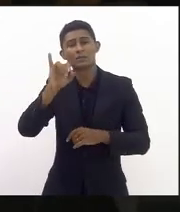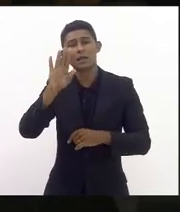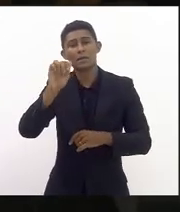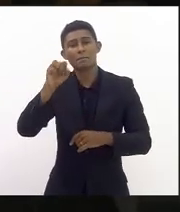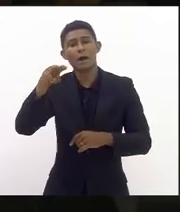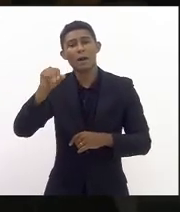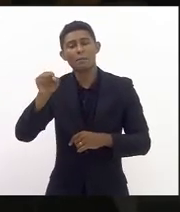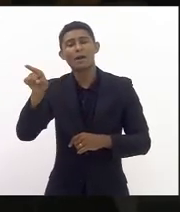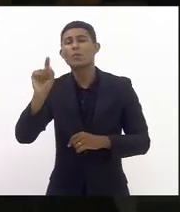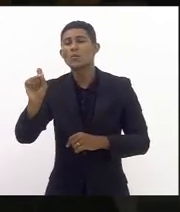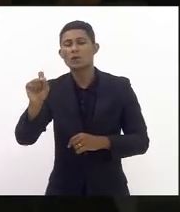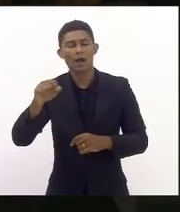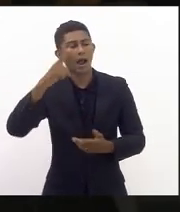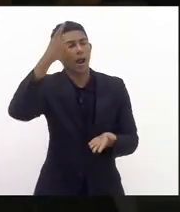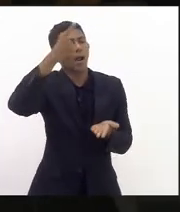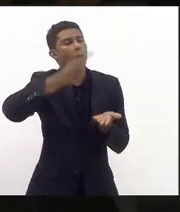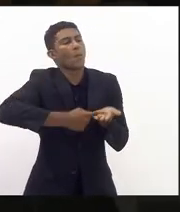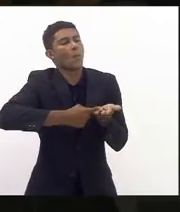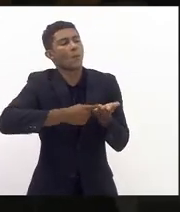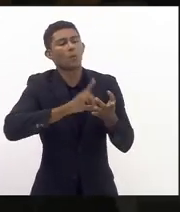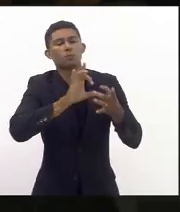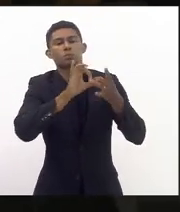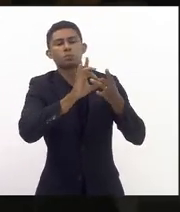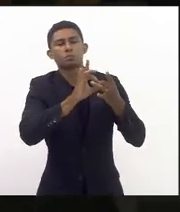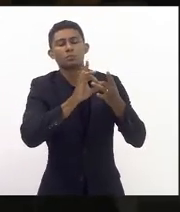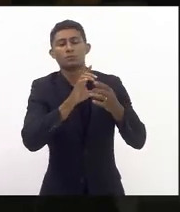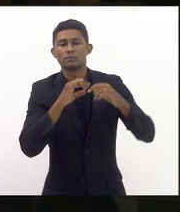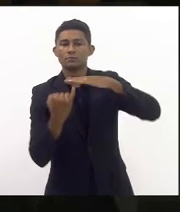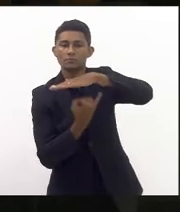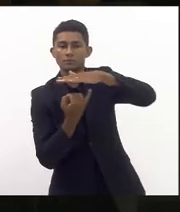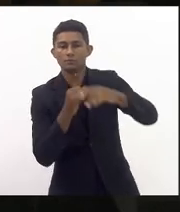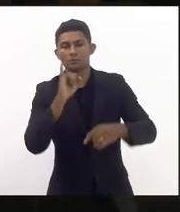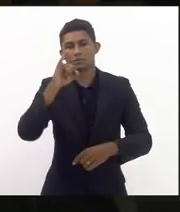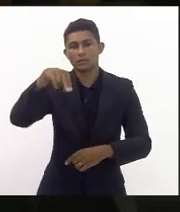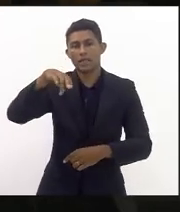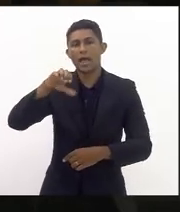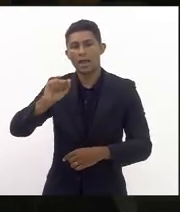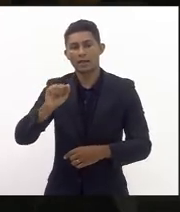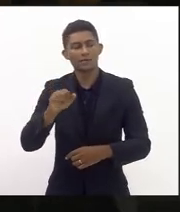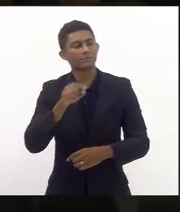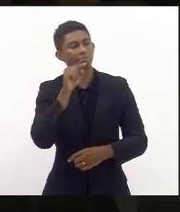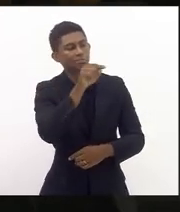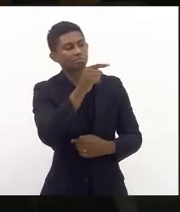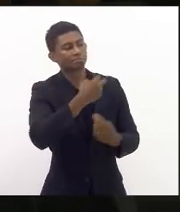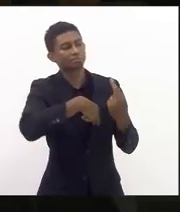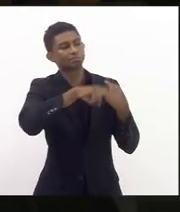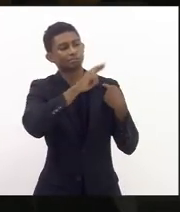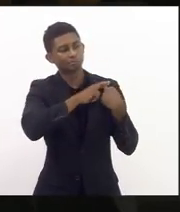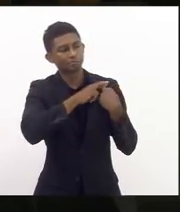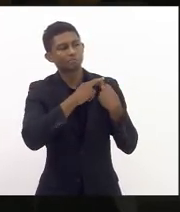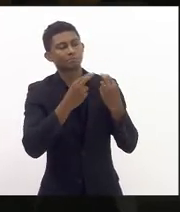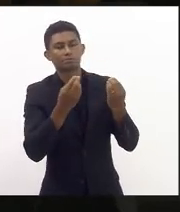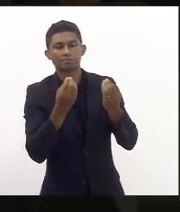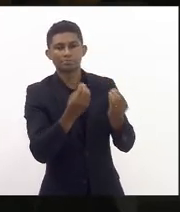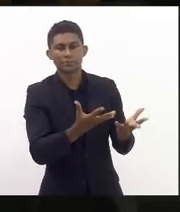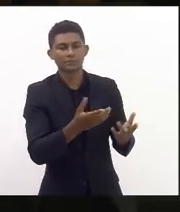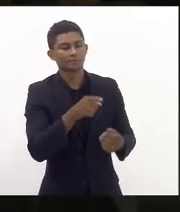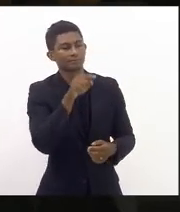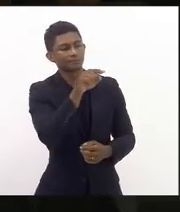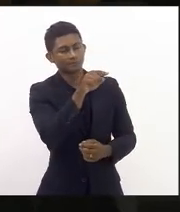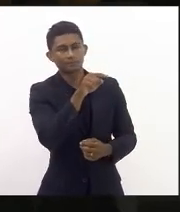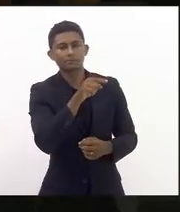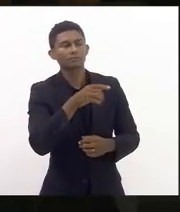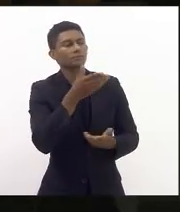celebrou um acordo de cooperação técnica com o INEA, transferindo para o INEA a competência